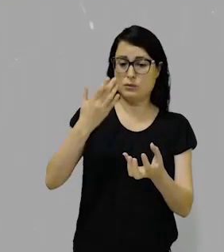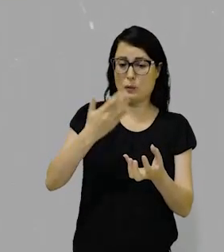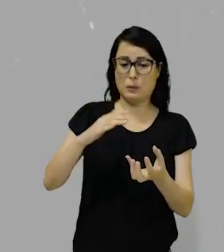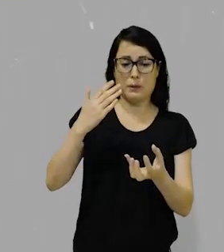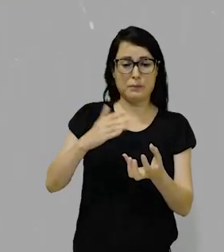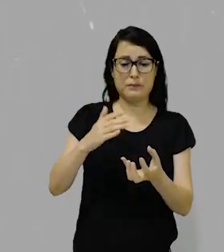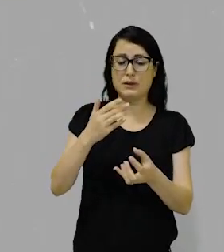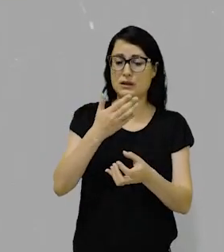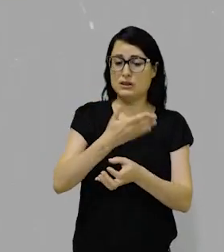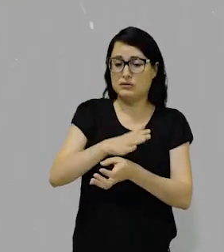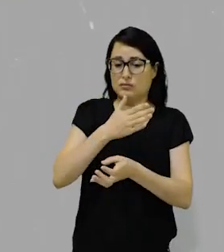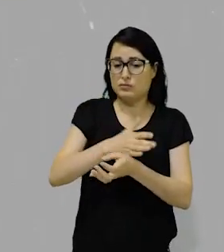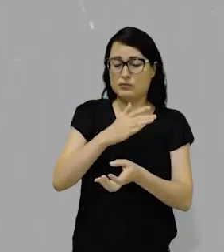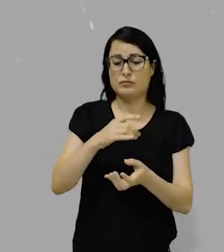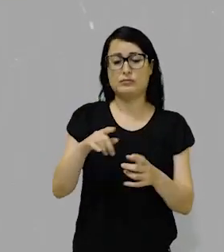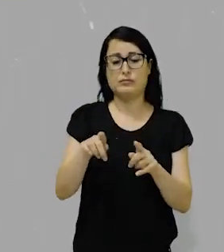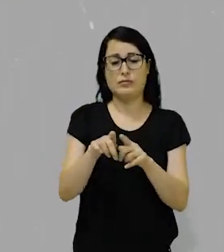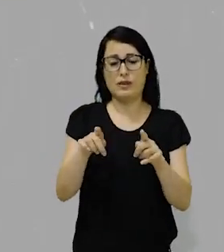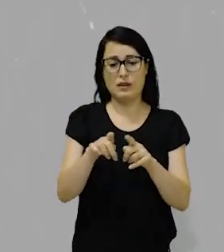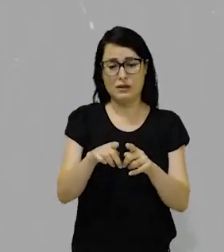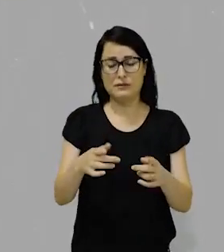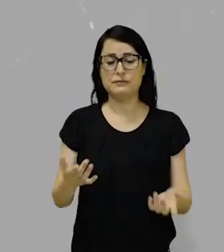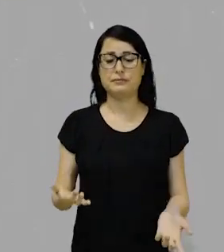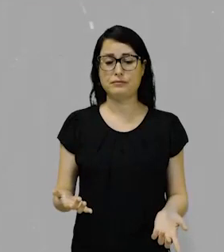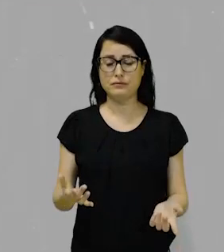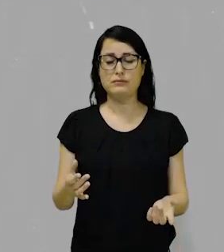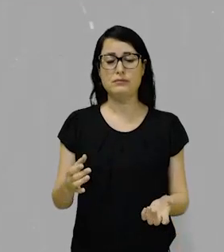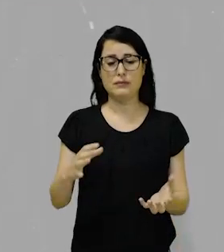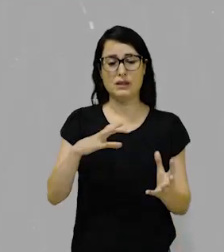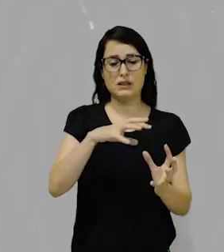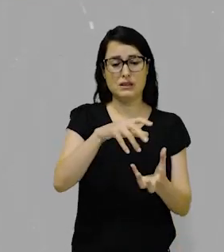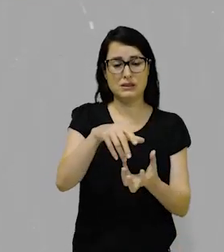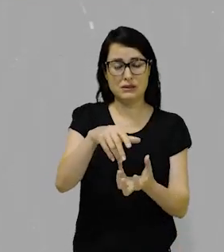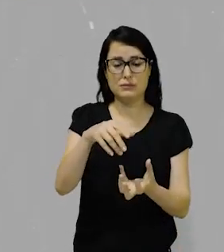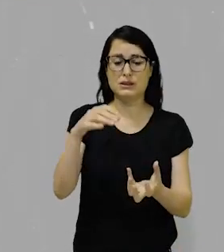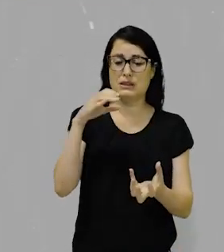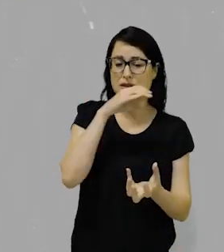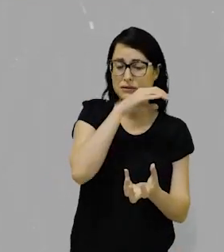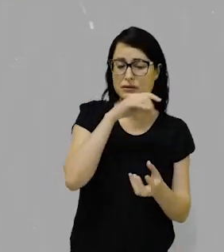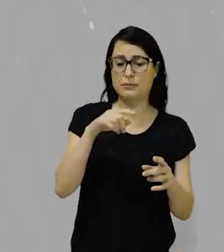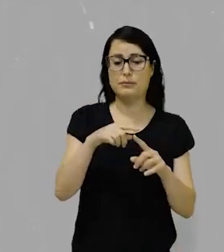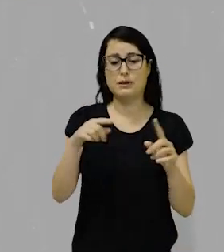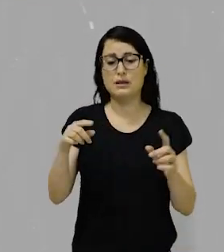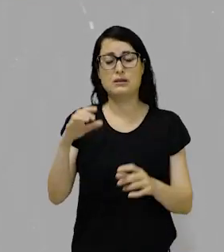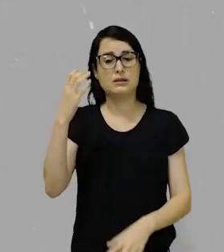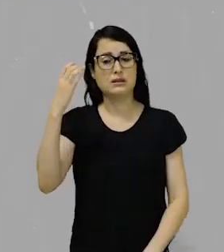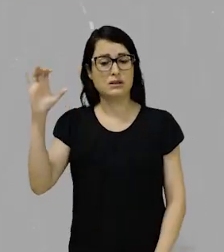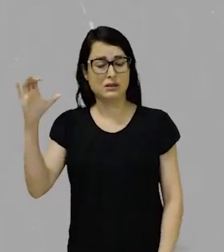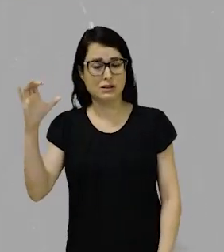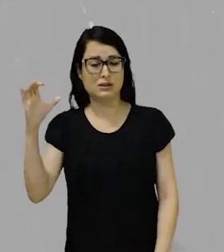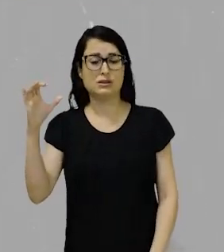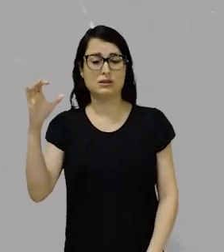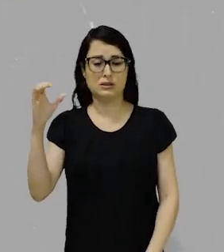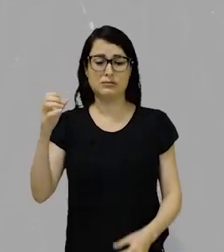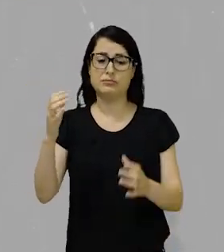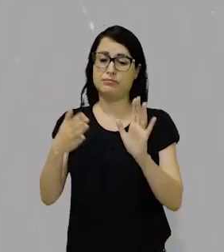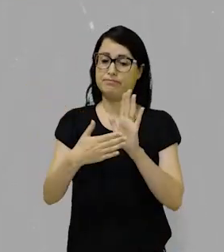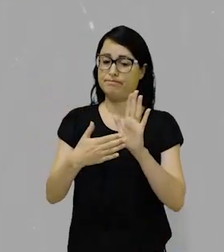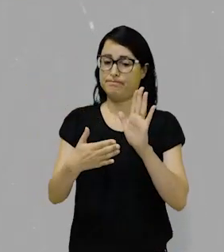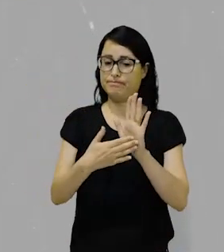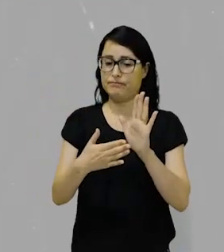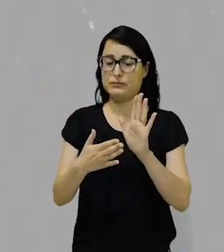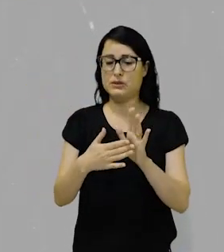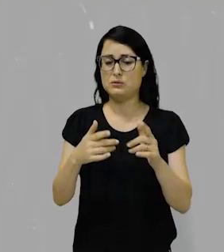Mas, principalmente, os cientistas da época eles vão propor que o grande problema do meio ambiente não